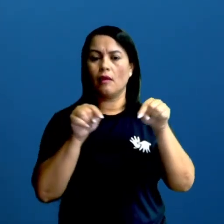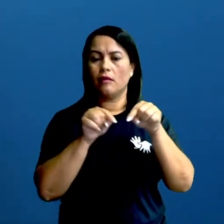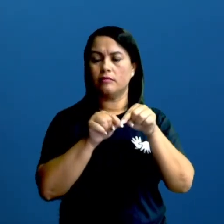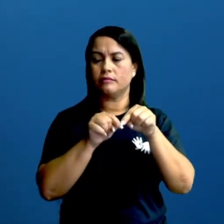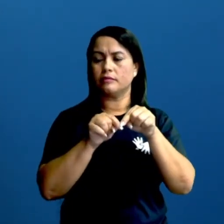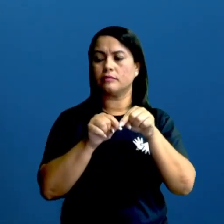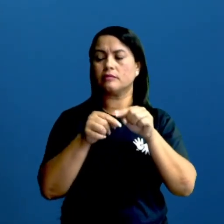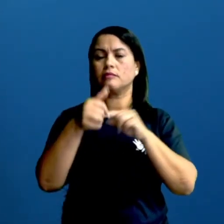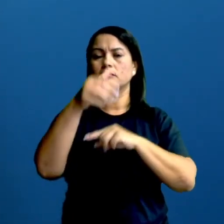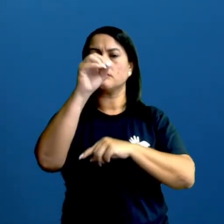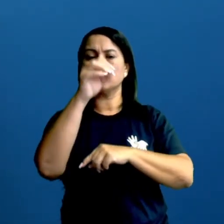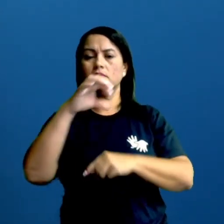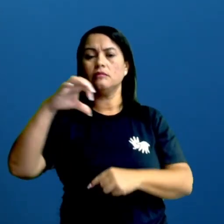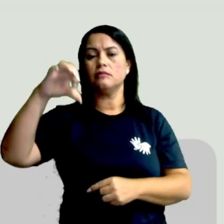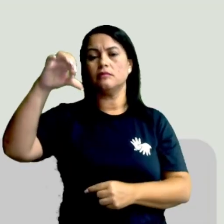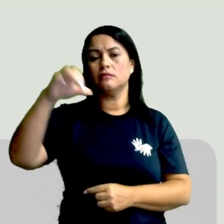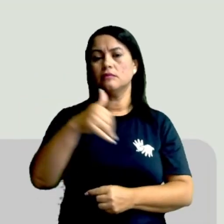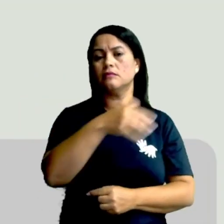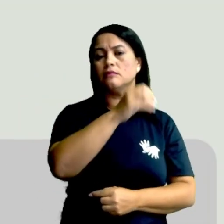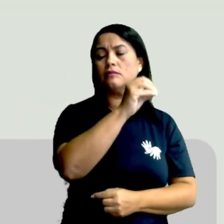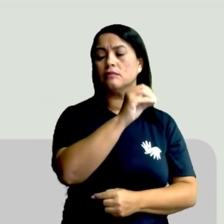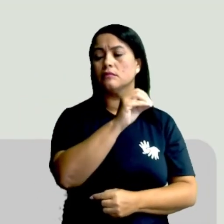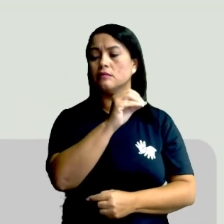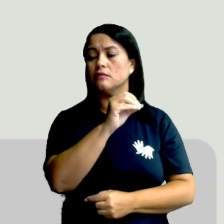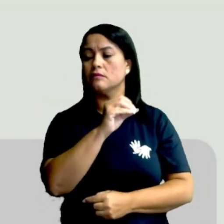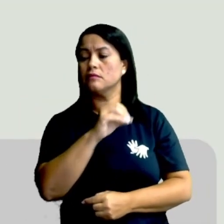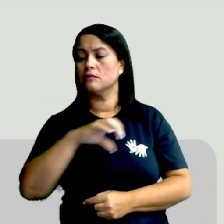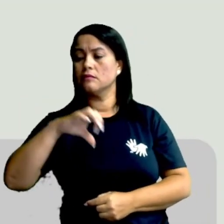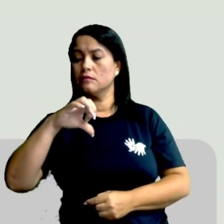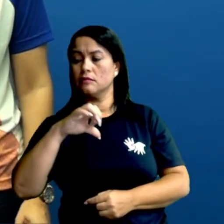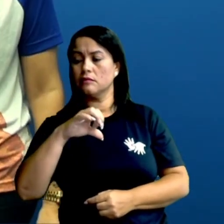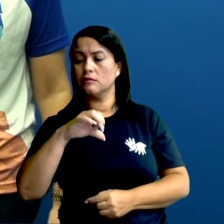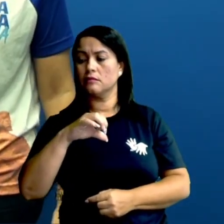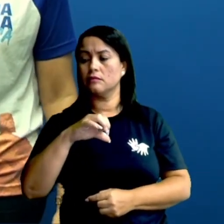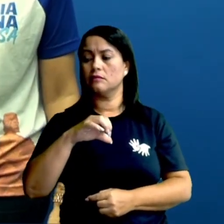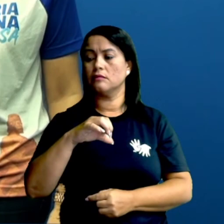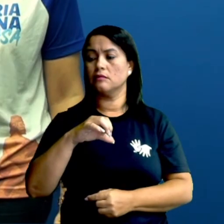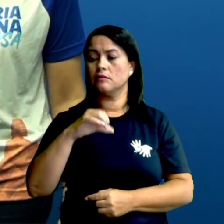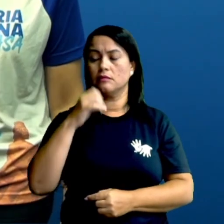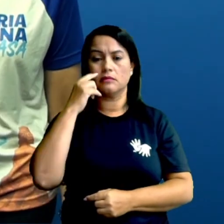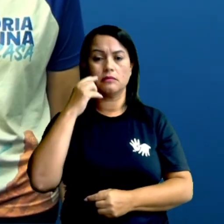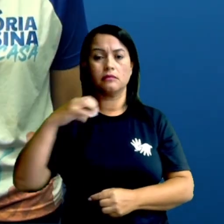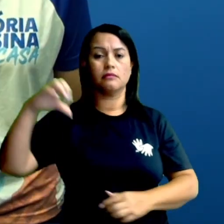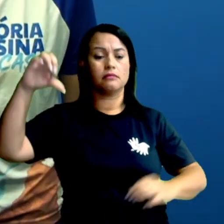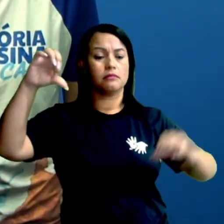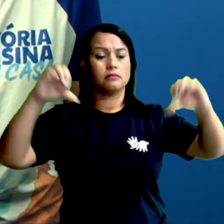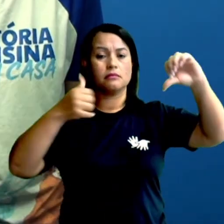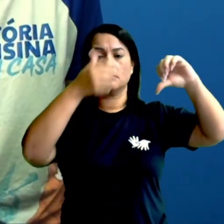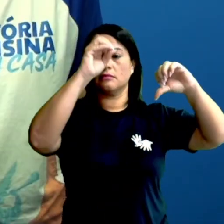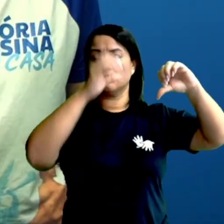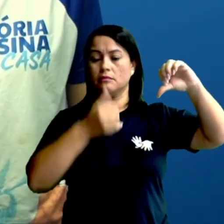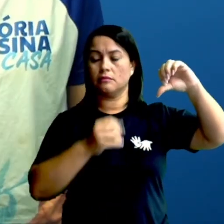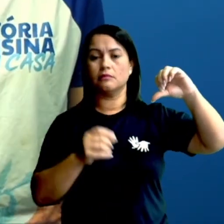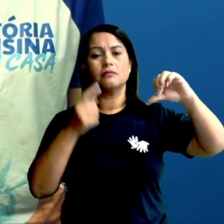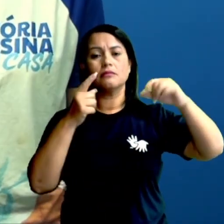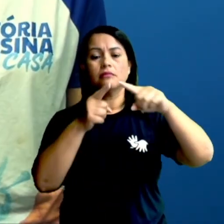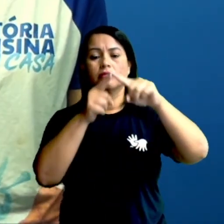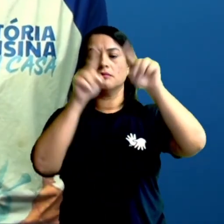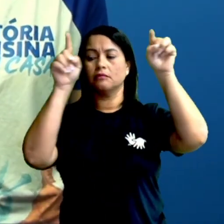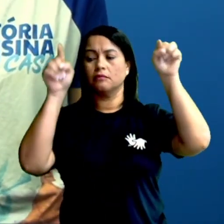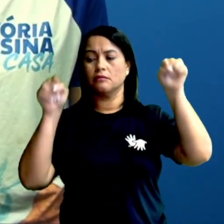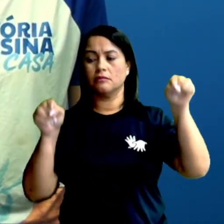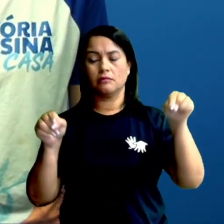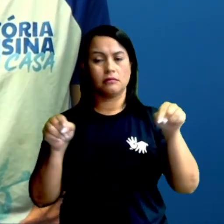lado mede 10, o outro 9, um 10 e o outro 9, né? É o famoso quê? Retângulo, né? Não